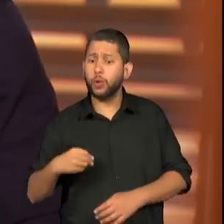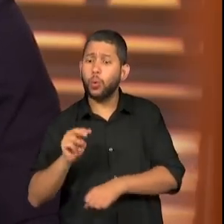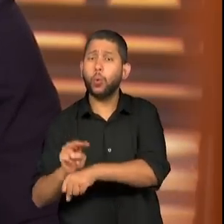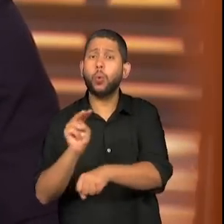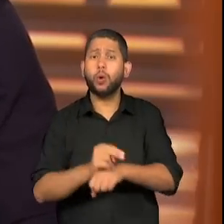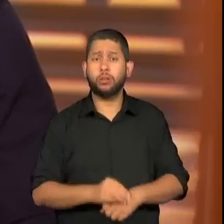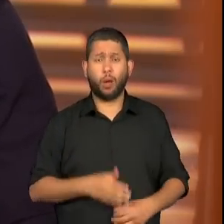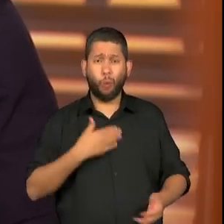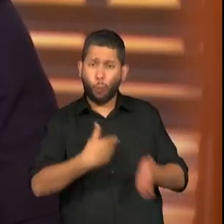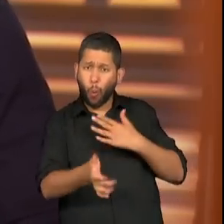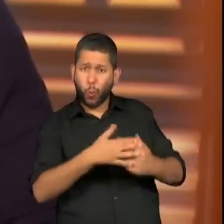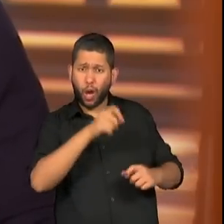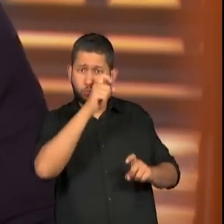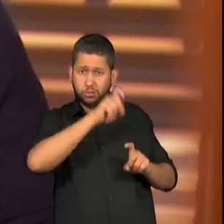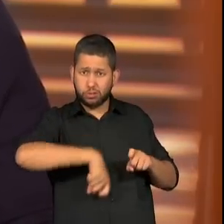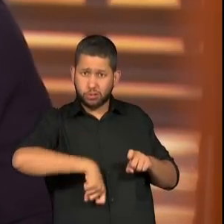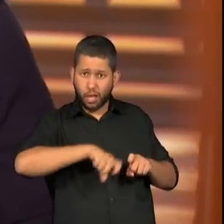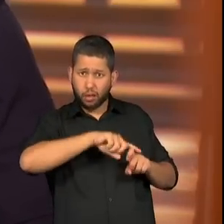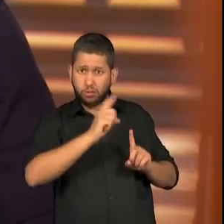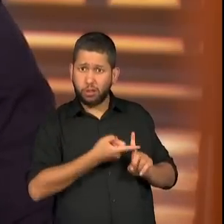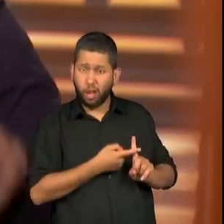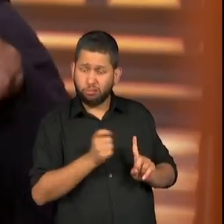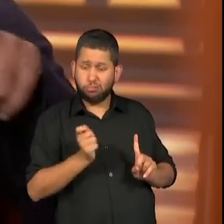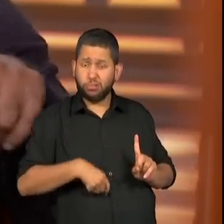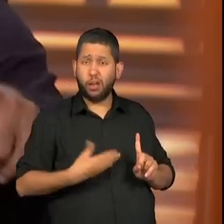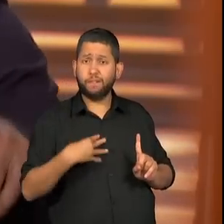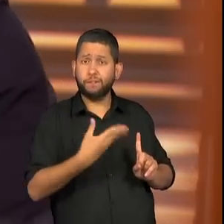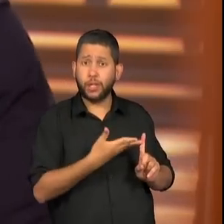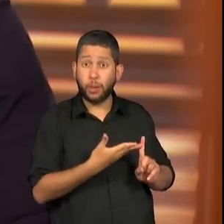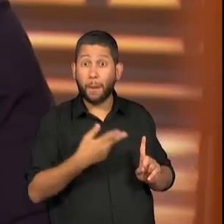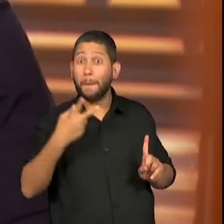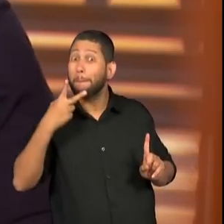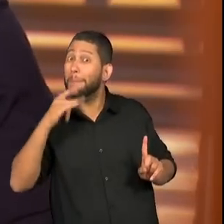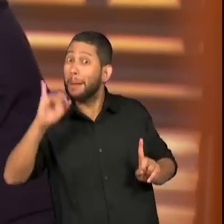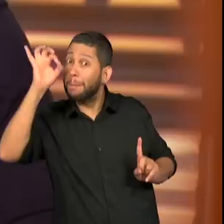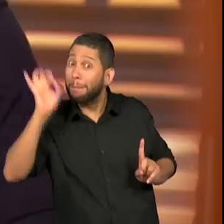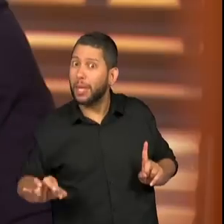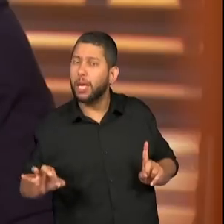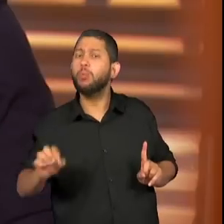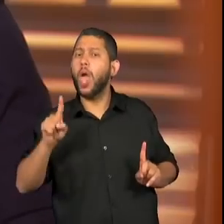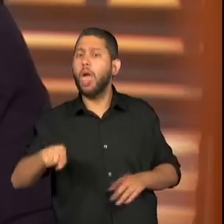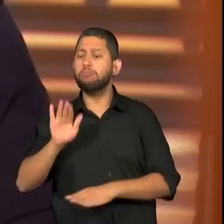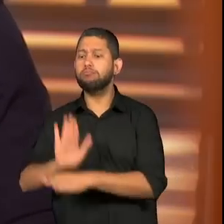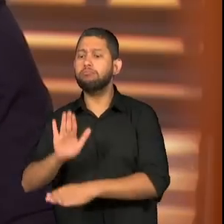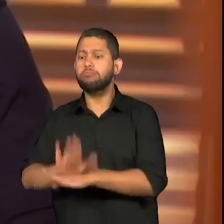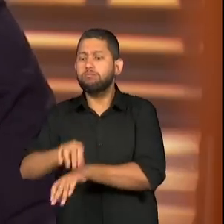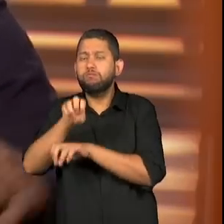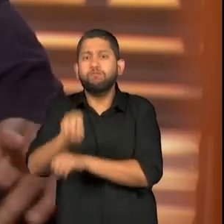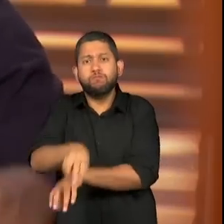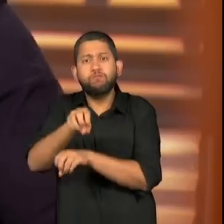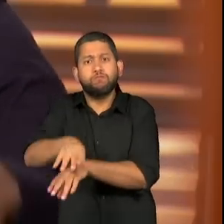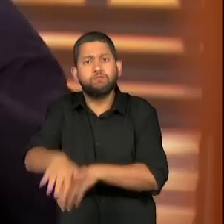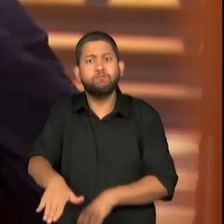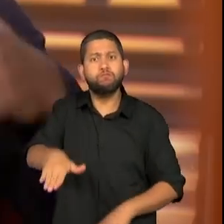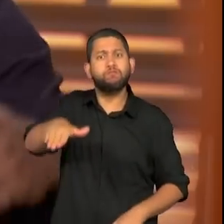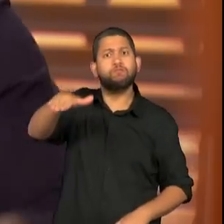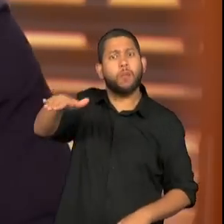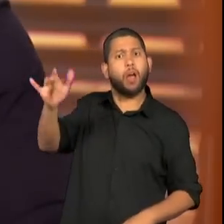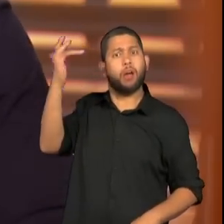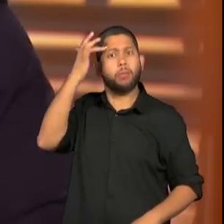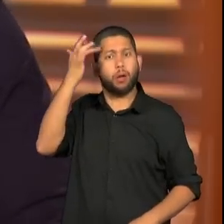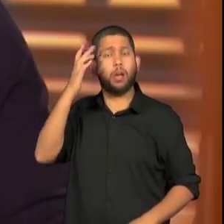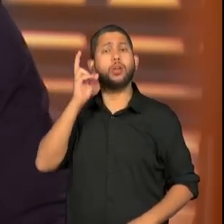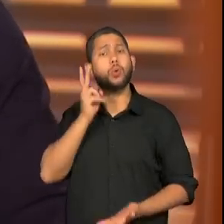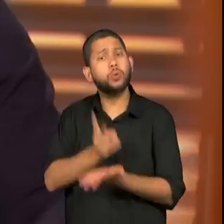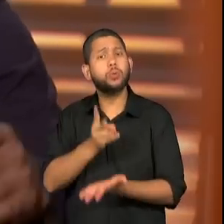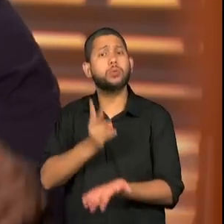pode fazer, hein? Qualquer otário faz. Agora, só pai de verdade é que vai criar, que vai dar assistência e tal. Eu sempre fazia esse discurso